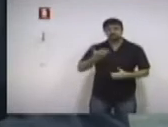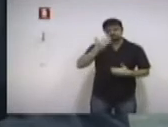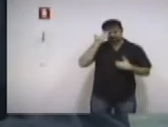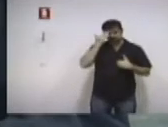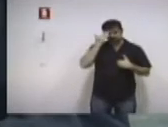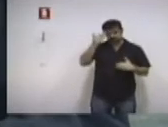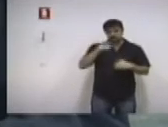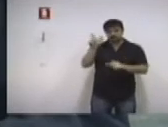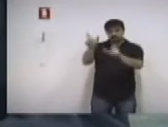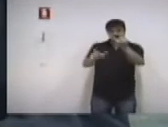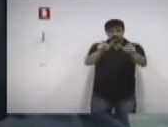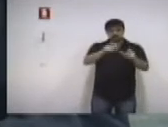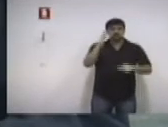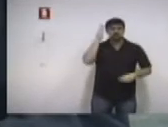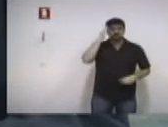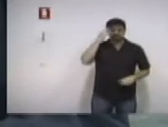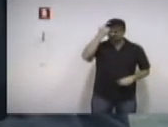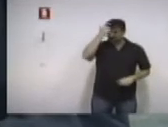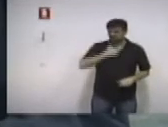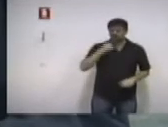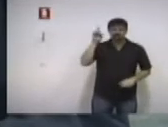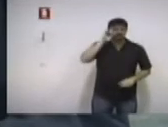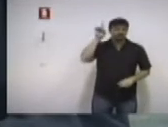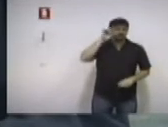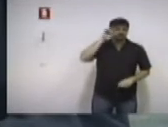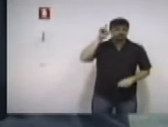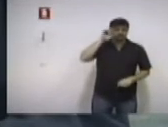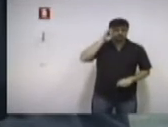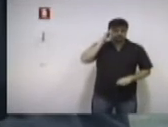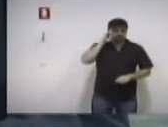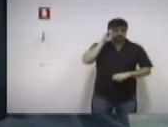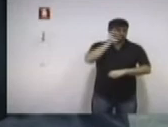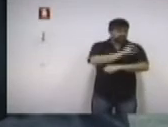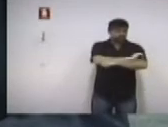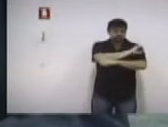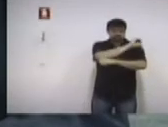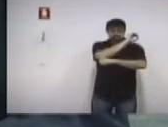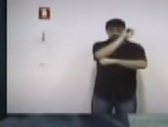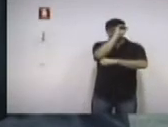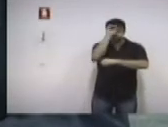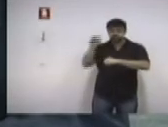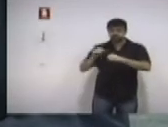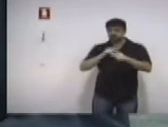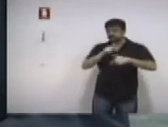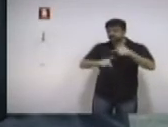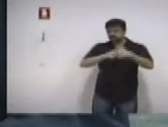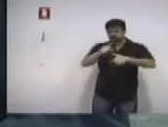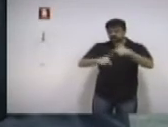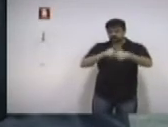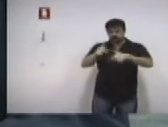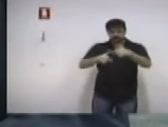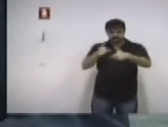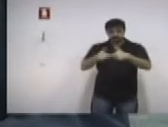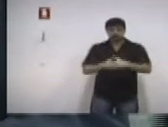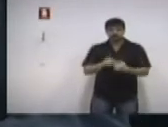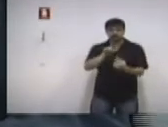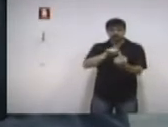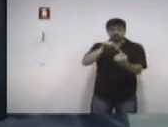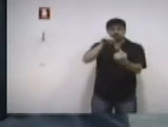e aqueles que saiba que eu estou dia a dia hora a hora minuto a minuto trabalhando